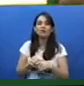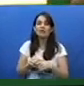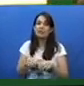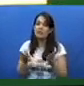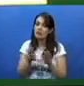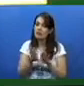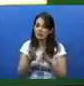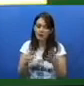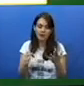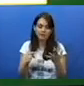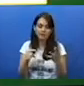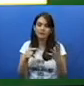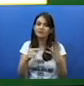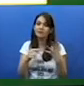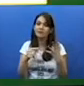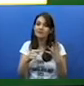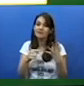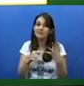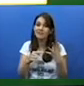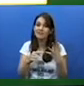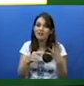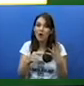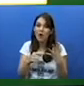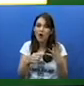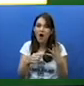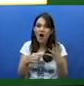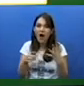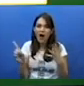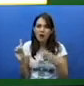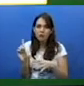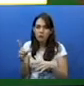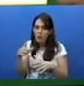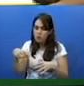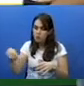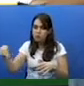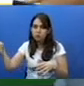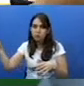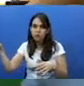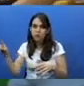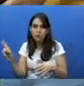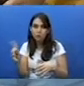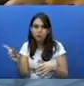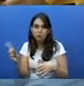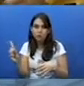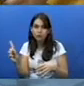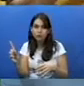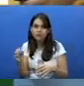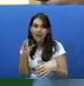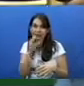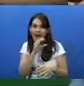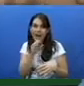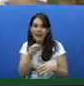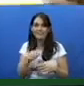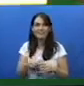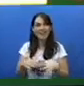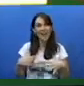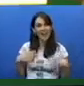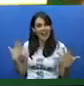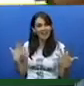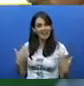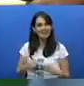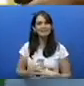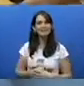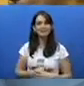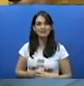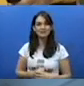o outro, porque era um cão alegre. Então, aqui ela descreveu,